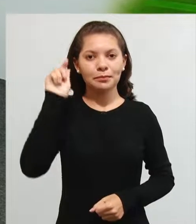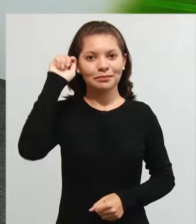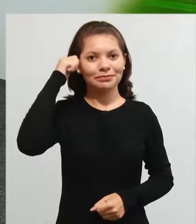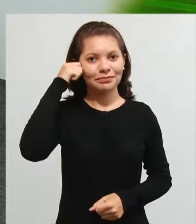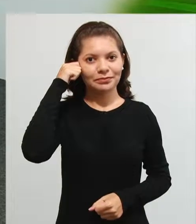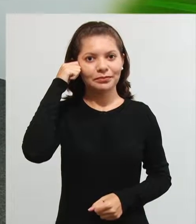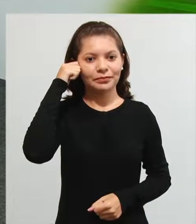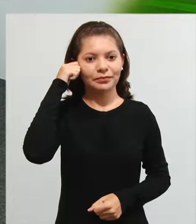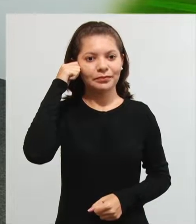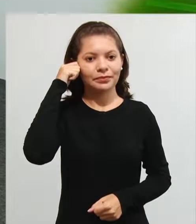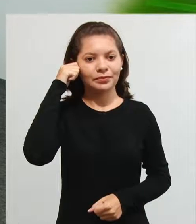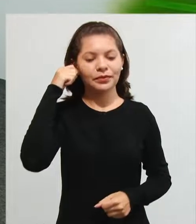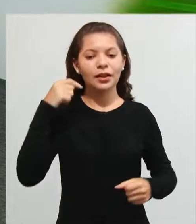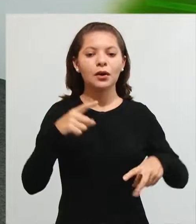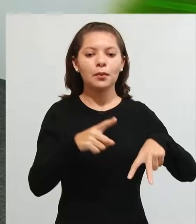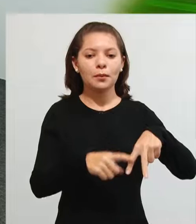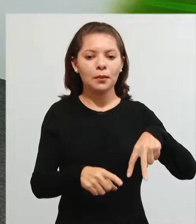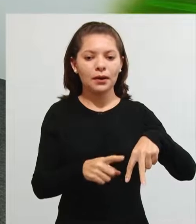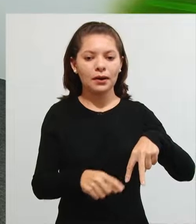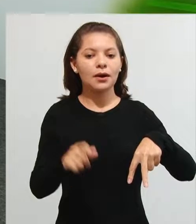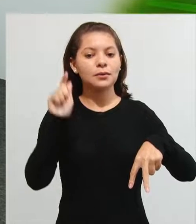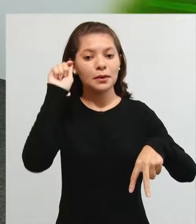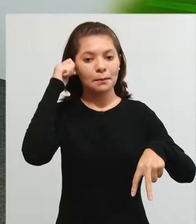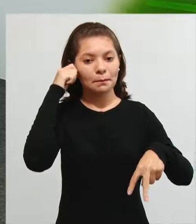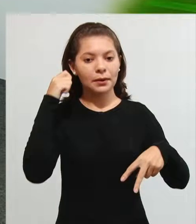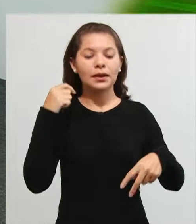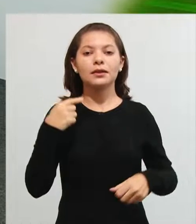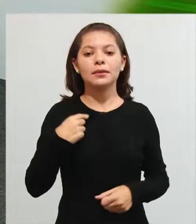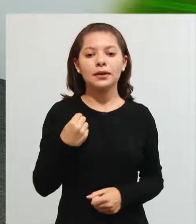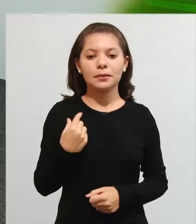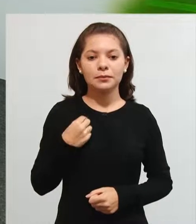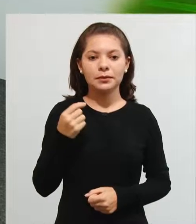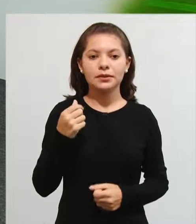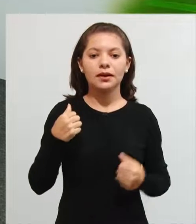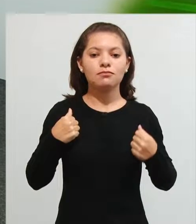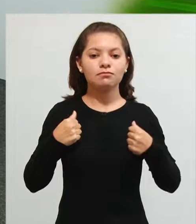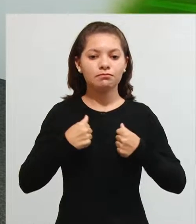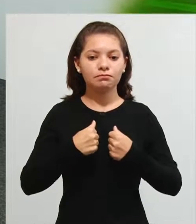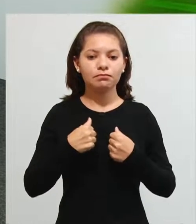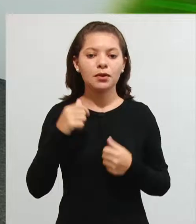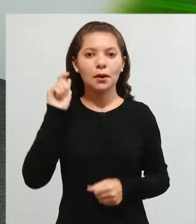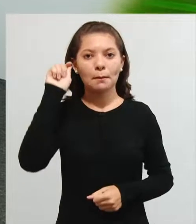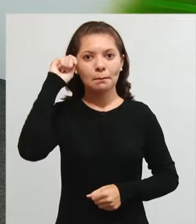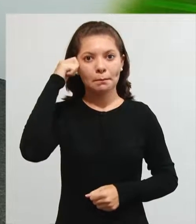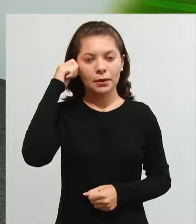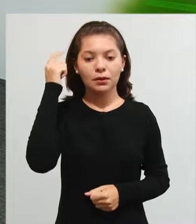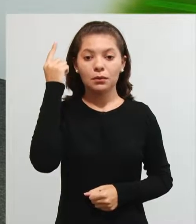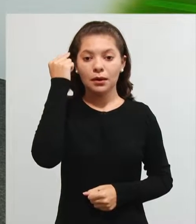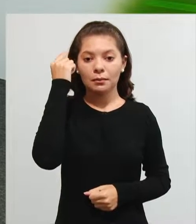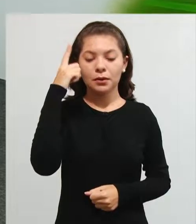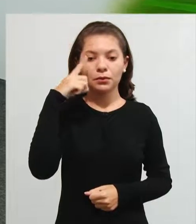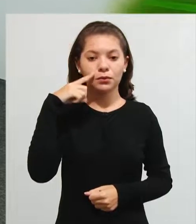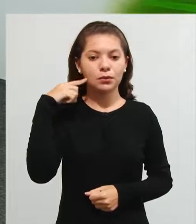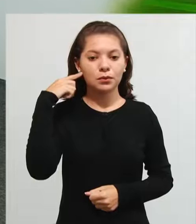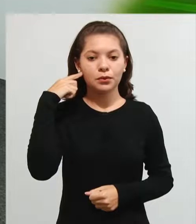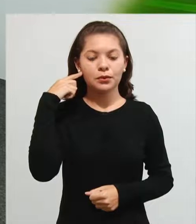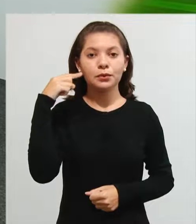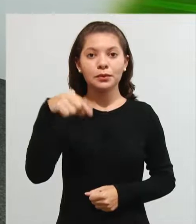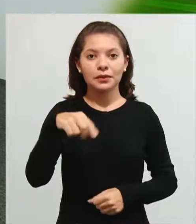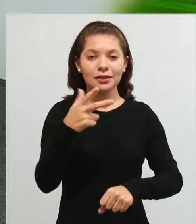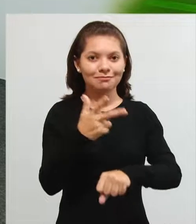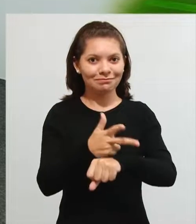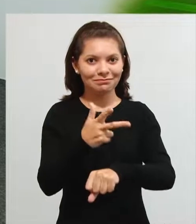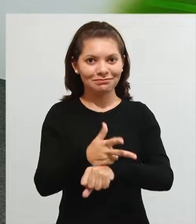preta, composta por uma calça, uma camisa e um terninho na cor preta. Tenho os cabelos loiros. Estou aqui no estúdio